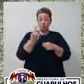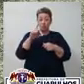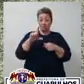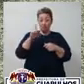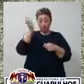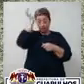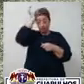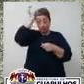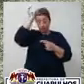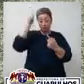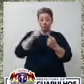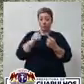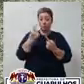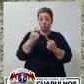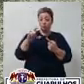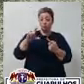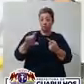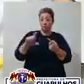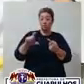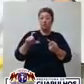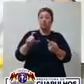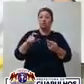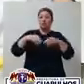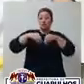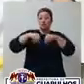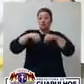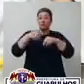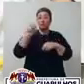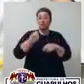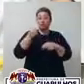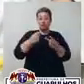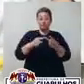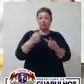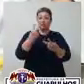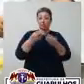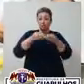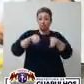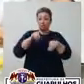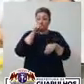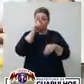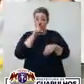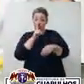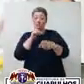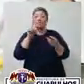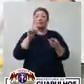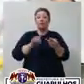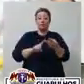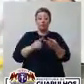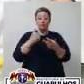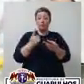Uma lata de leite condensado. Uma xícara de leite em pó. Duas gemas. Uma caixinha de creme de leite.